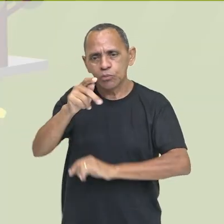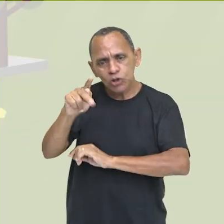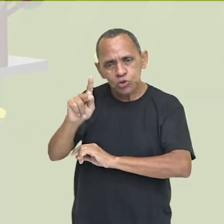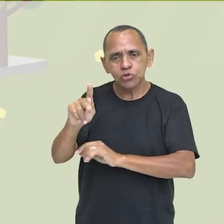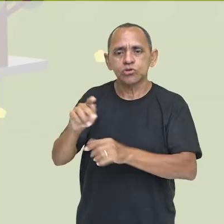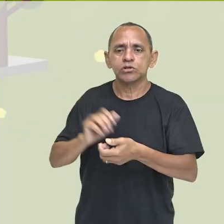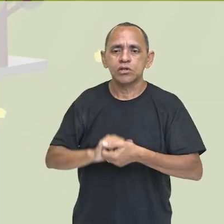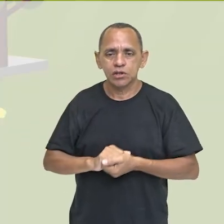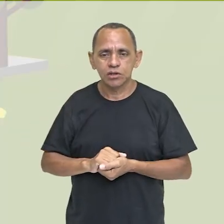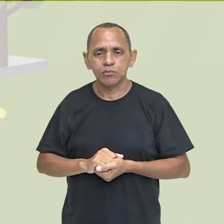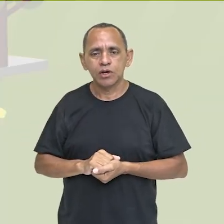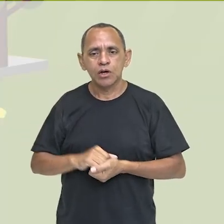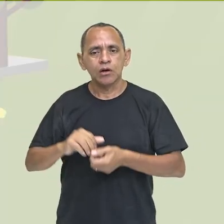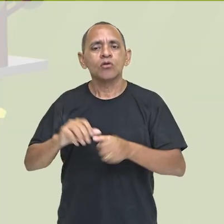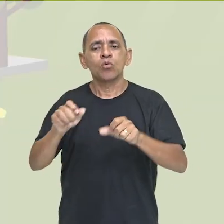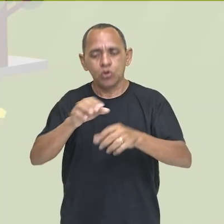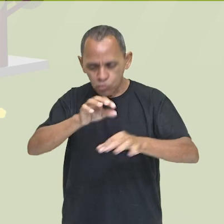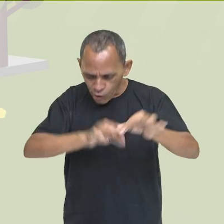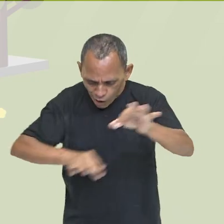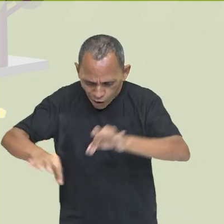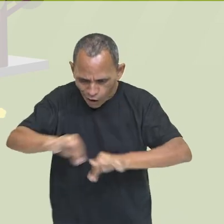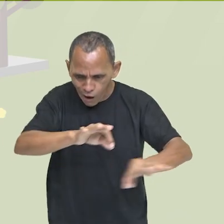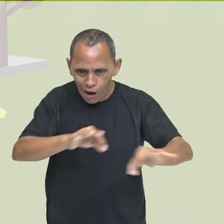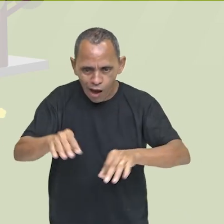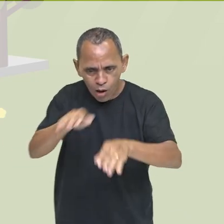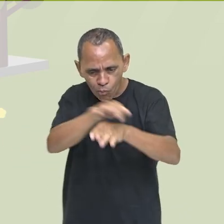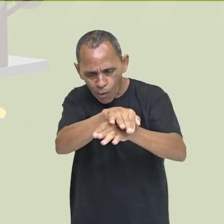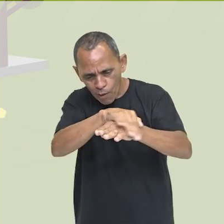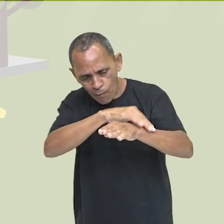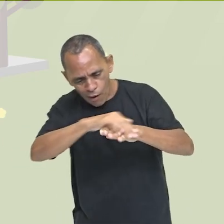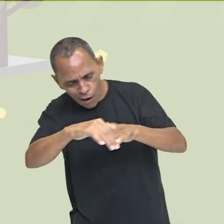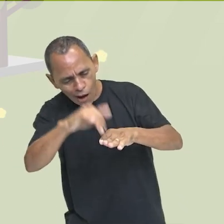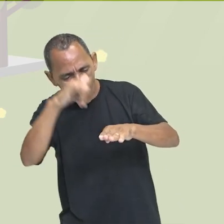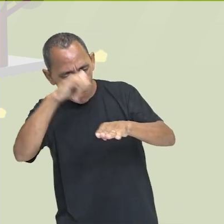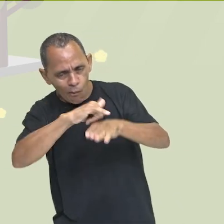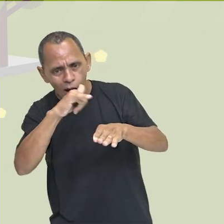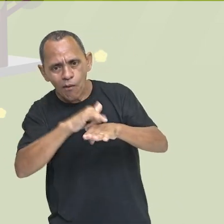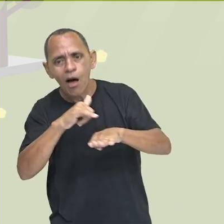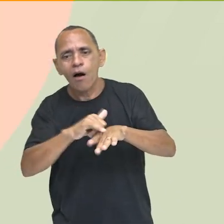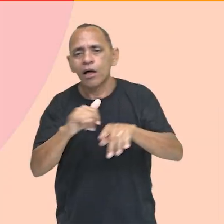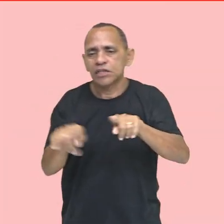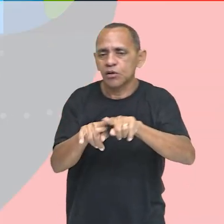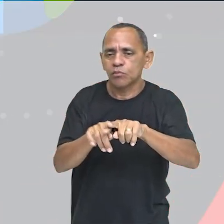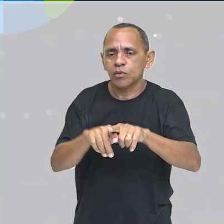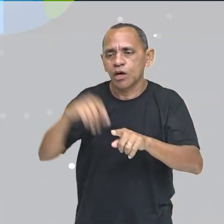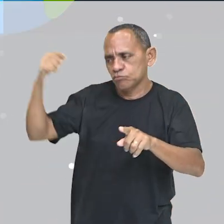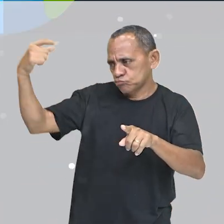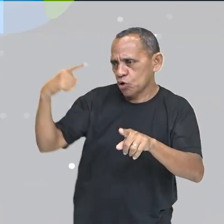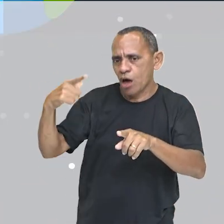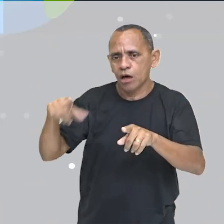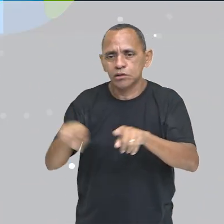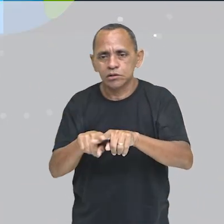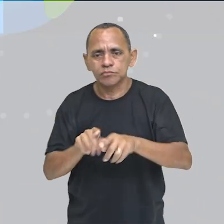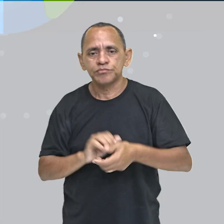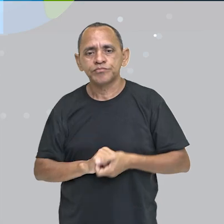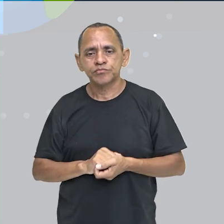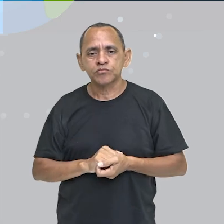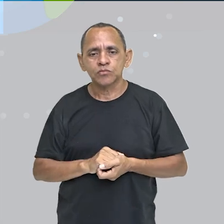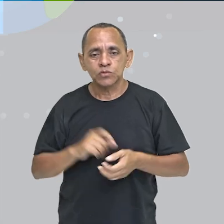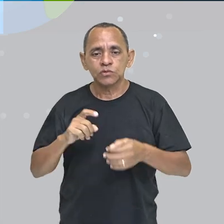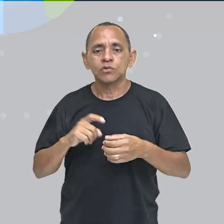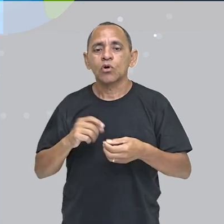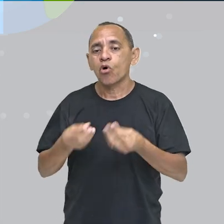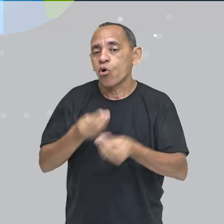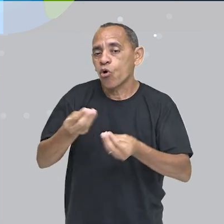sistema fotovoltaico, além de reduzir a sua conta de energia, ainda estará ajudando o meio ambiente. O seu retorno de investimento é